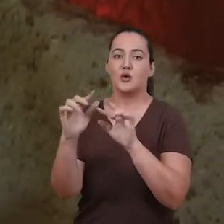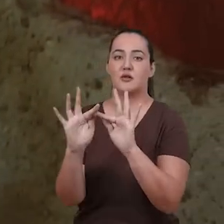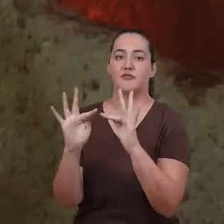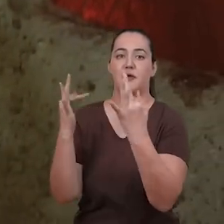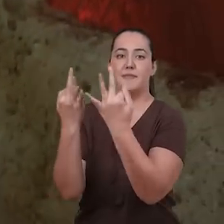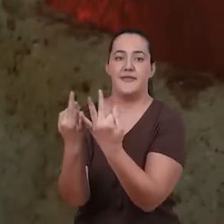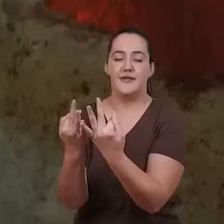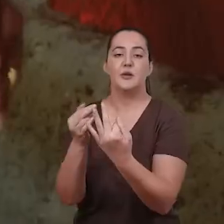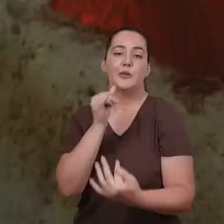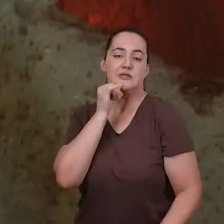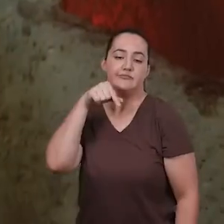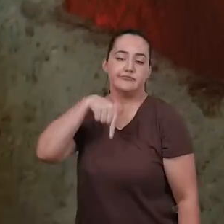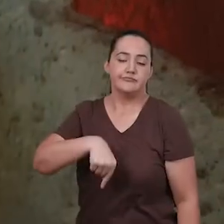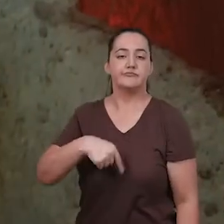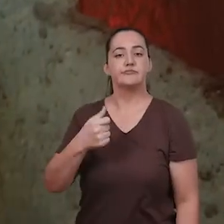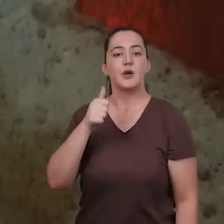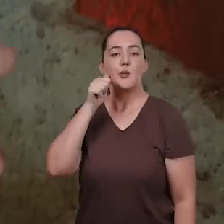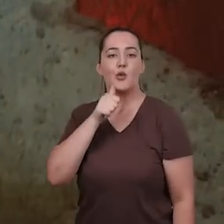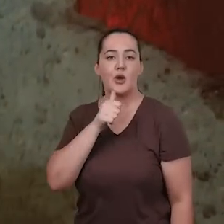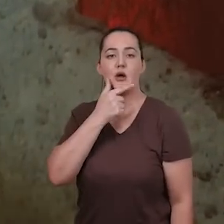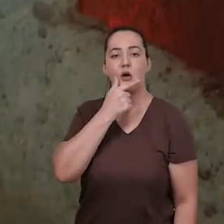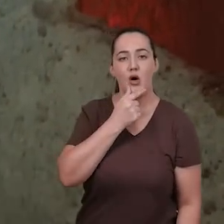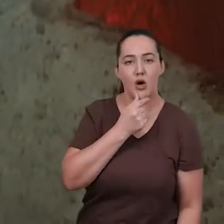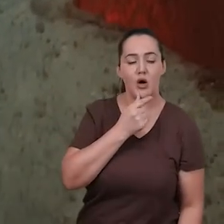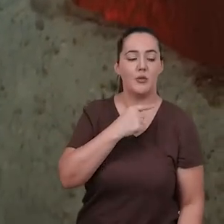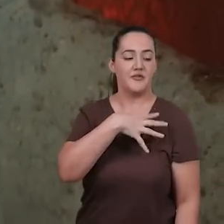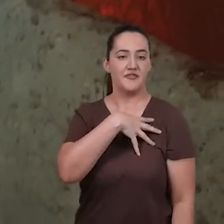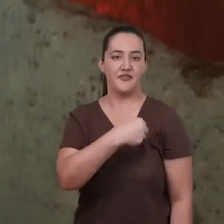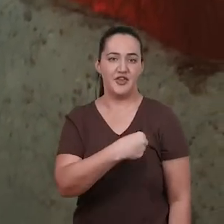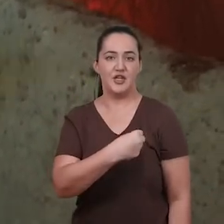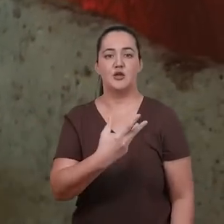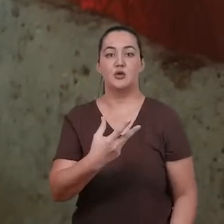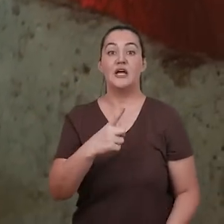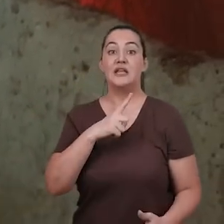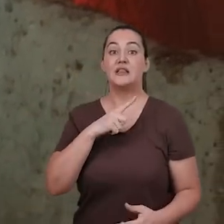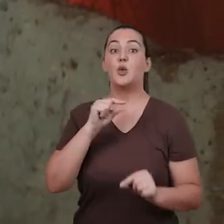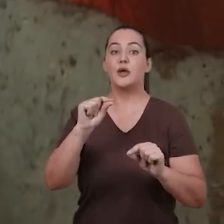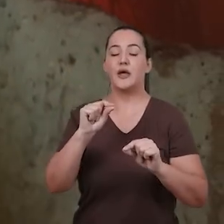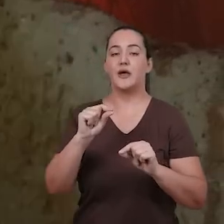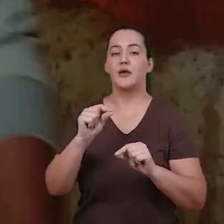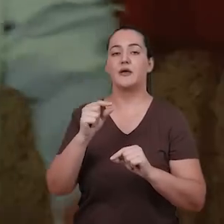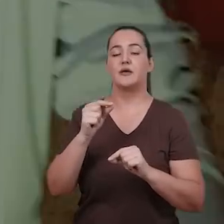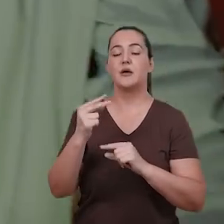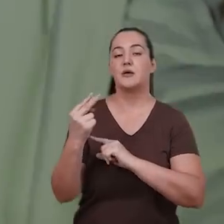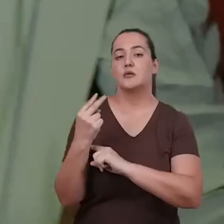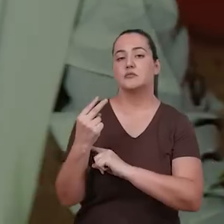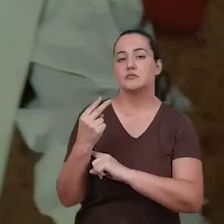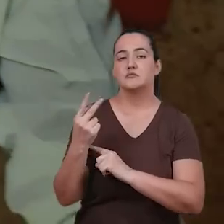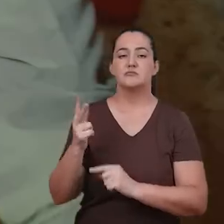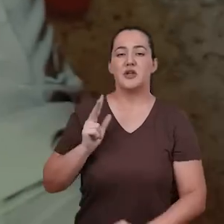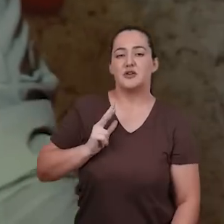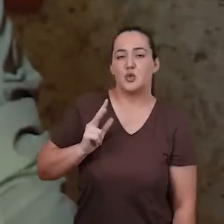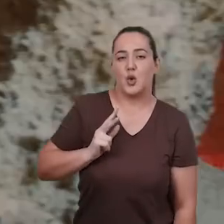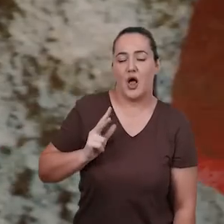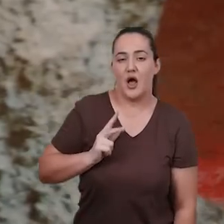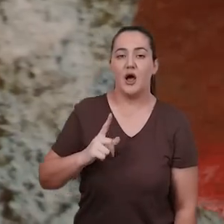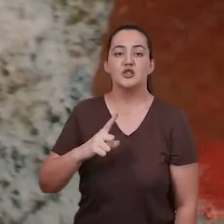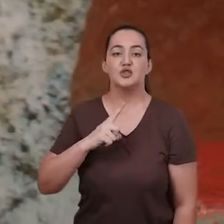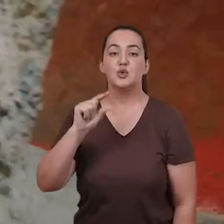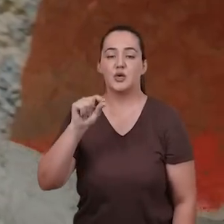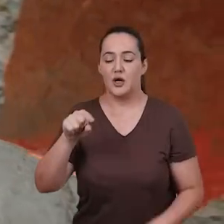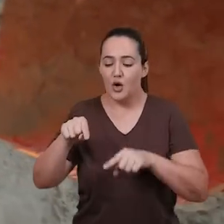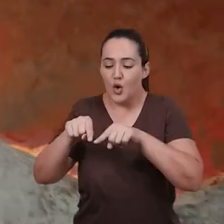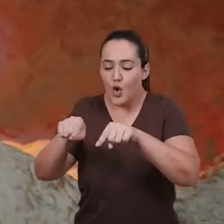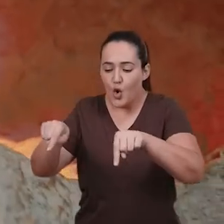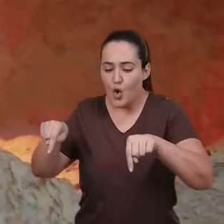residência. Quem sabe o marido, a sua esposa e alguns filhos. E para ter um pouco de privacidade, havia alguns lugares assim onde as crianças podiam